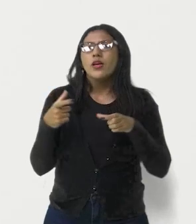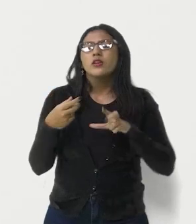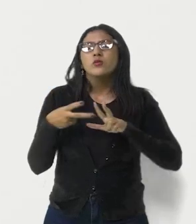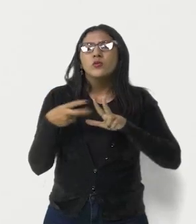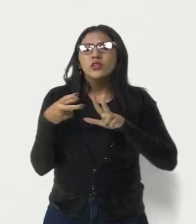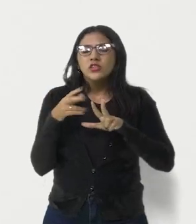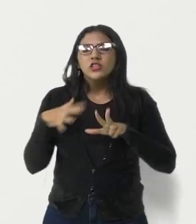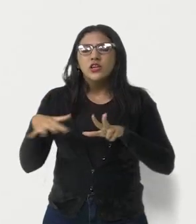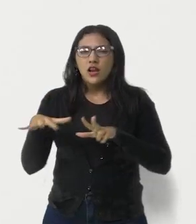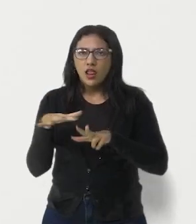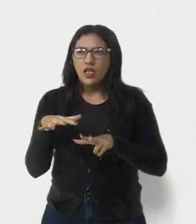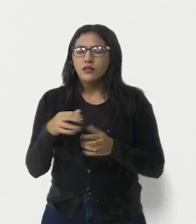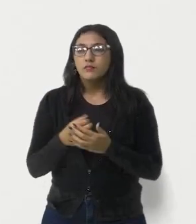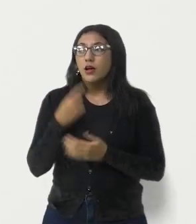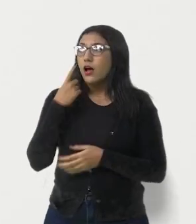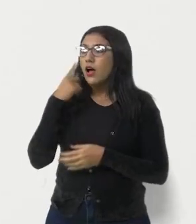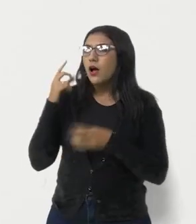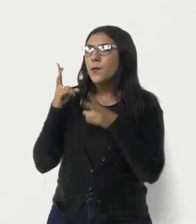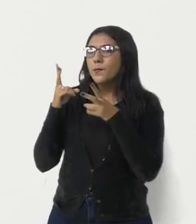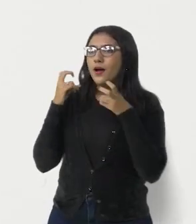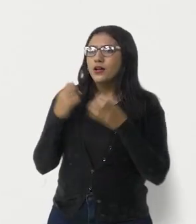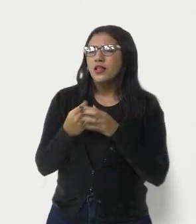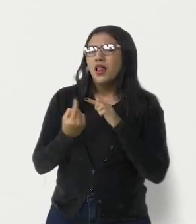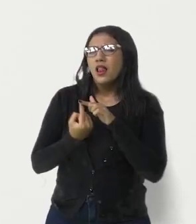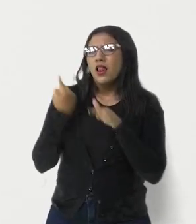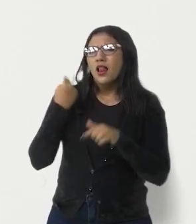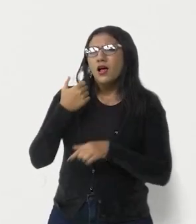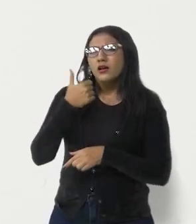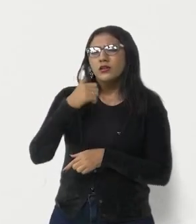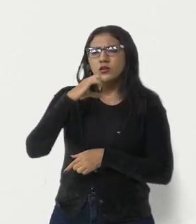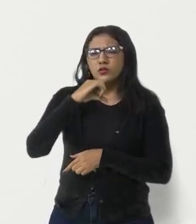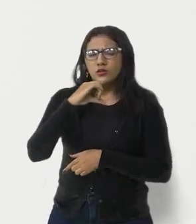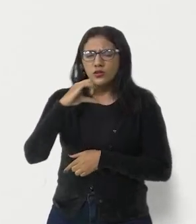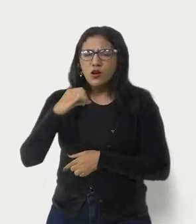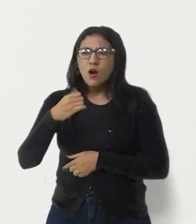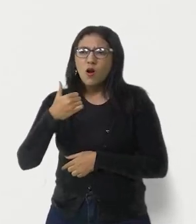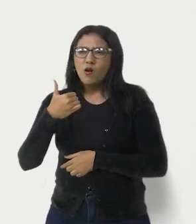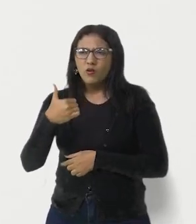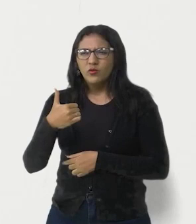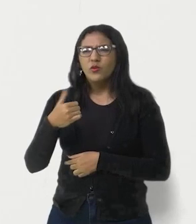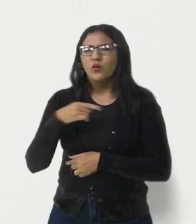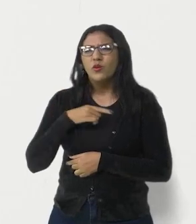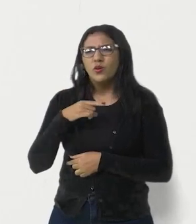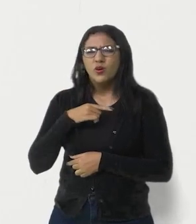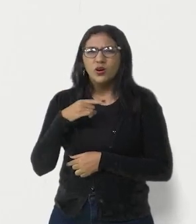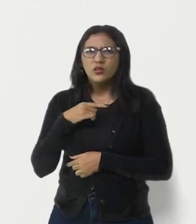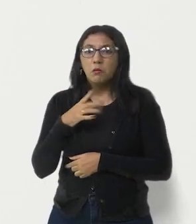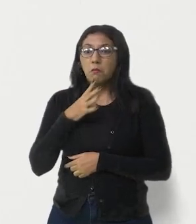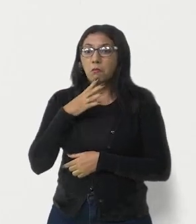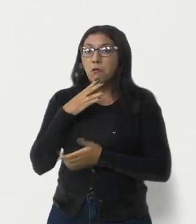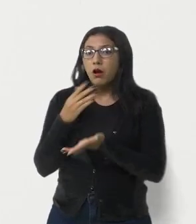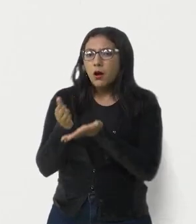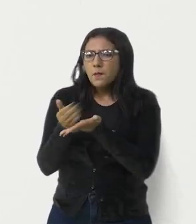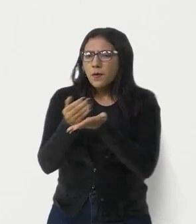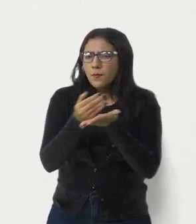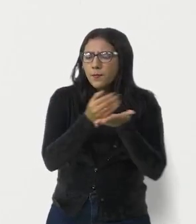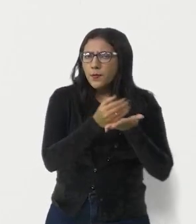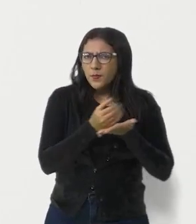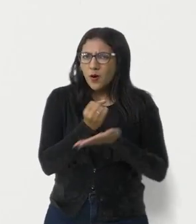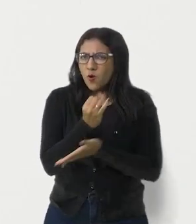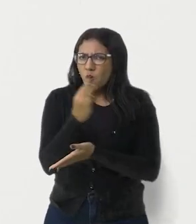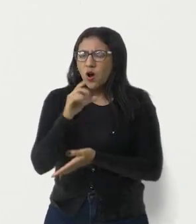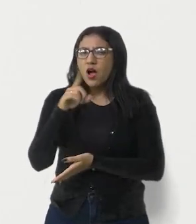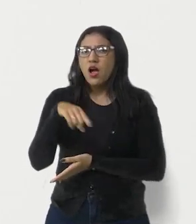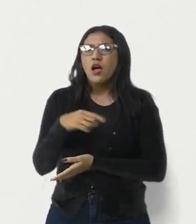a gente pode perceber aí nesse gráfico. Lá no ano de 1991, a população indígena conhecida e